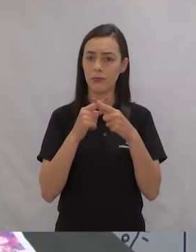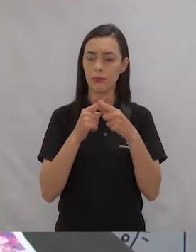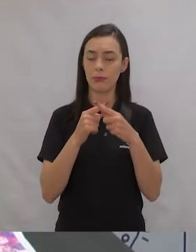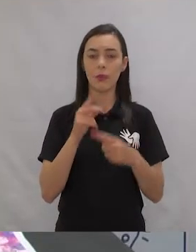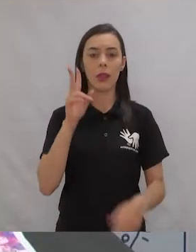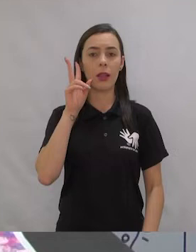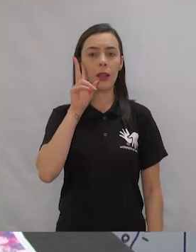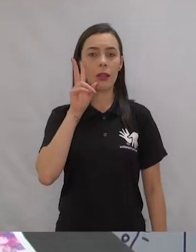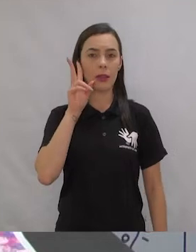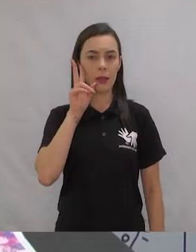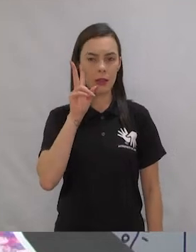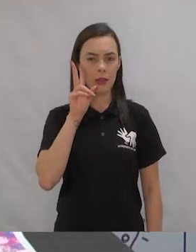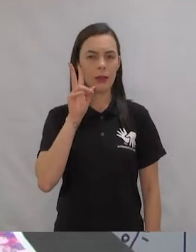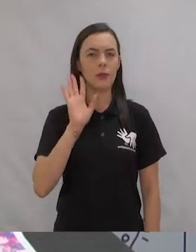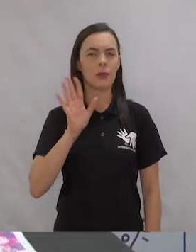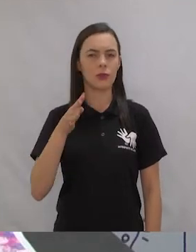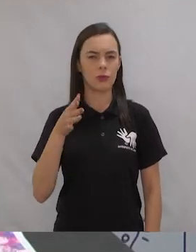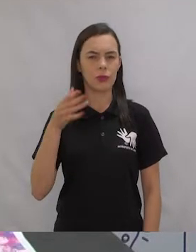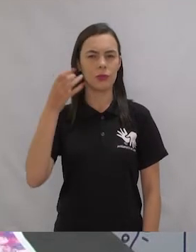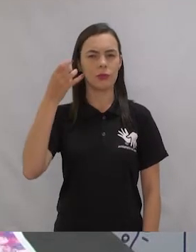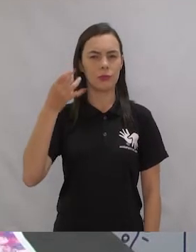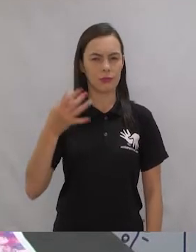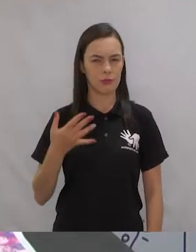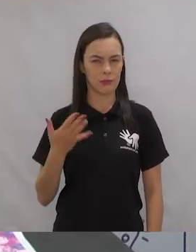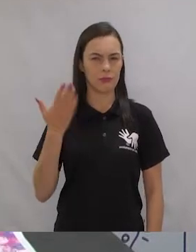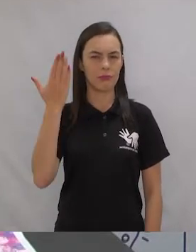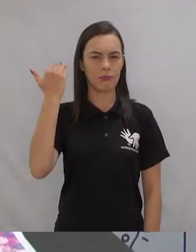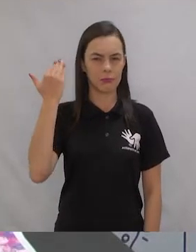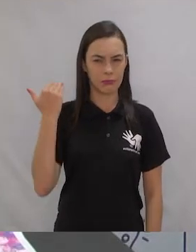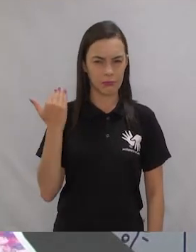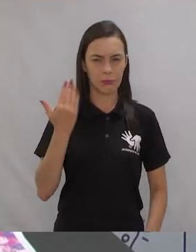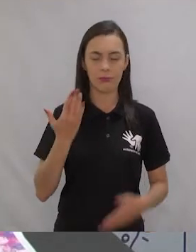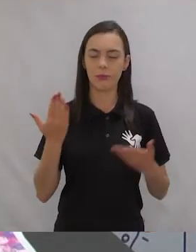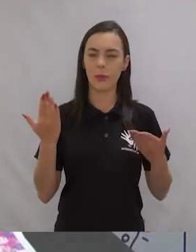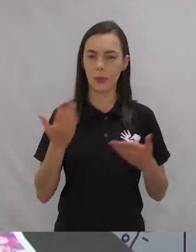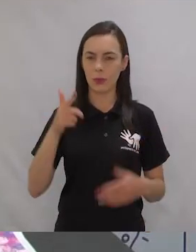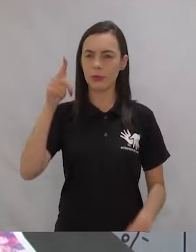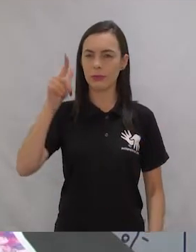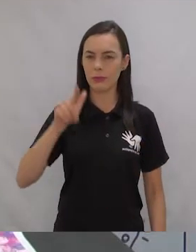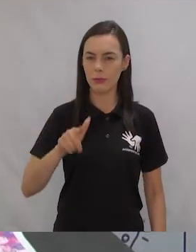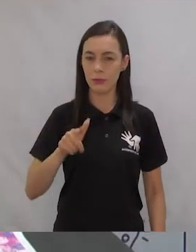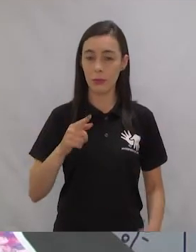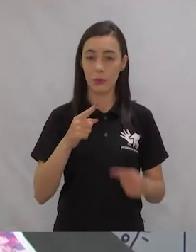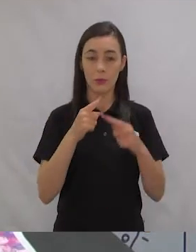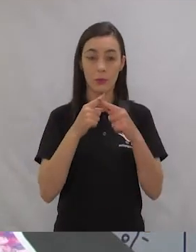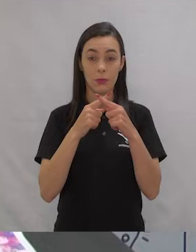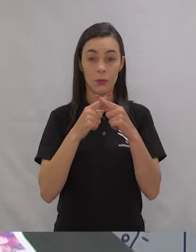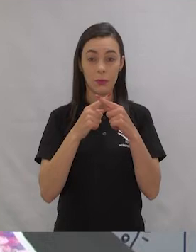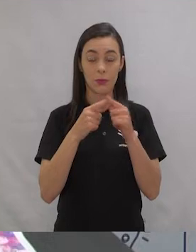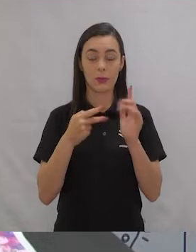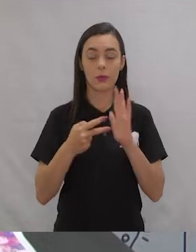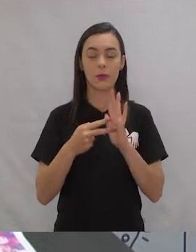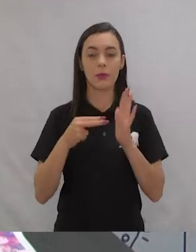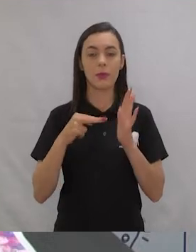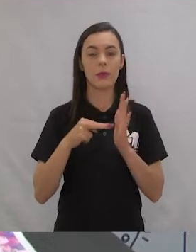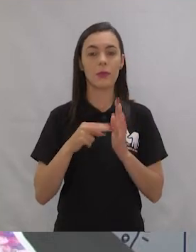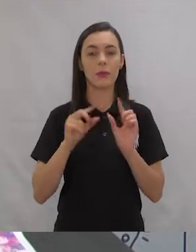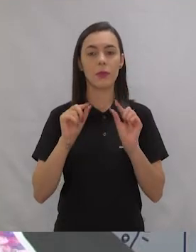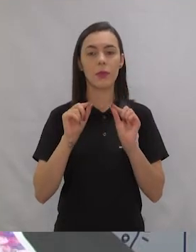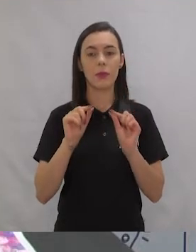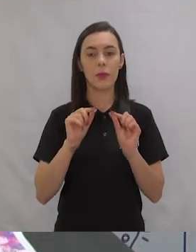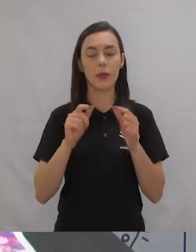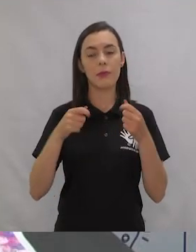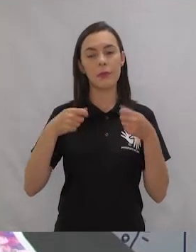Multiplicação, lembram que a gente já falou da multiplicação esses dias, né? Vamos retomar. Multiplicação